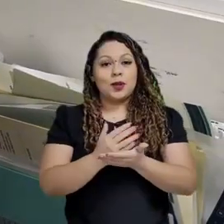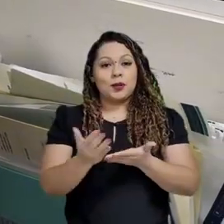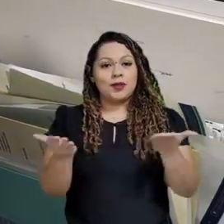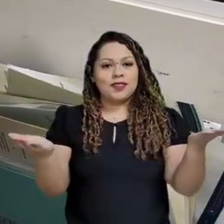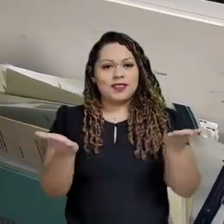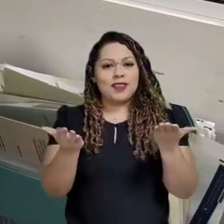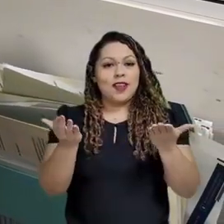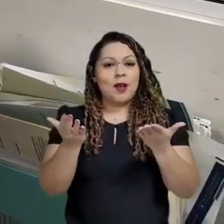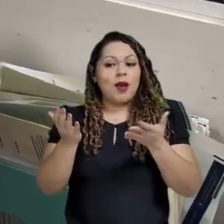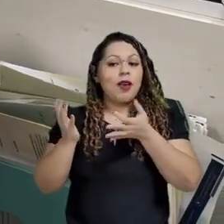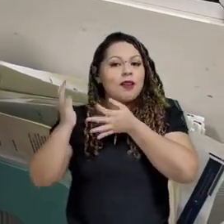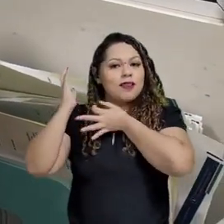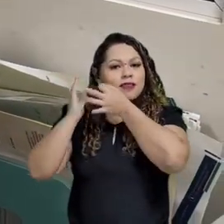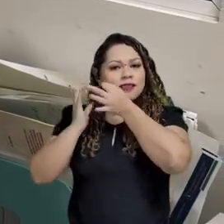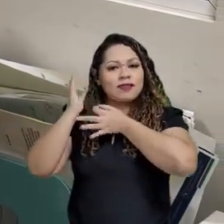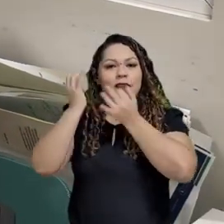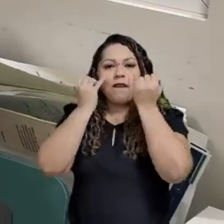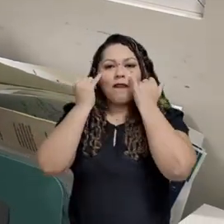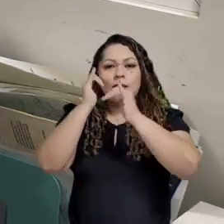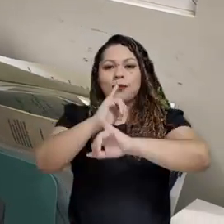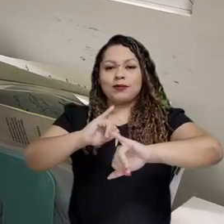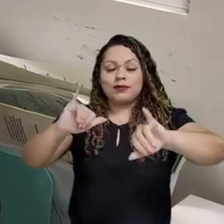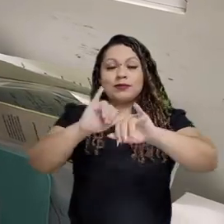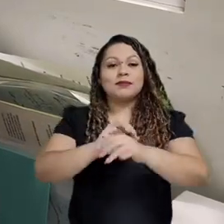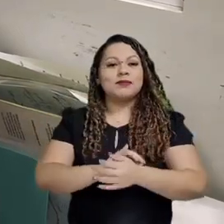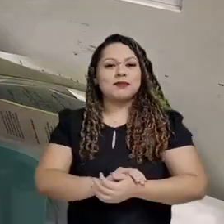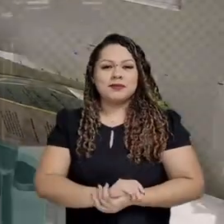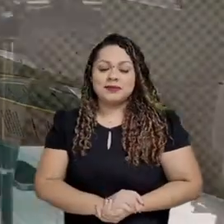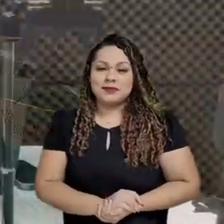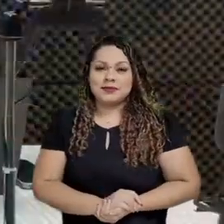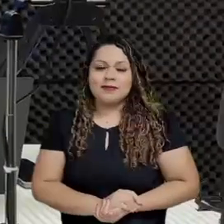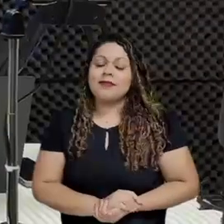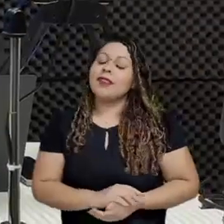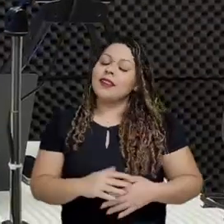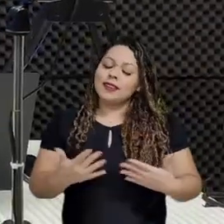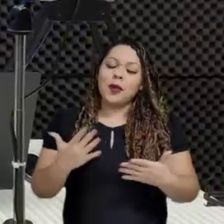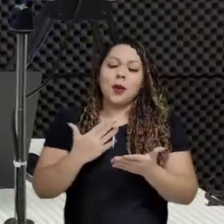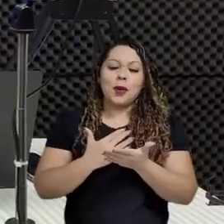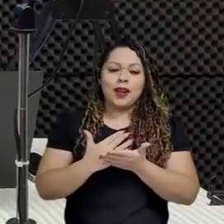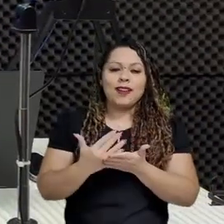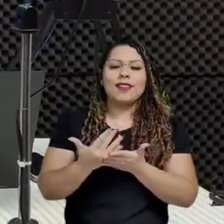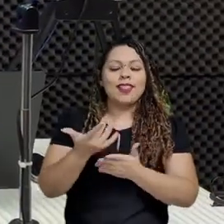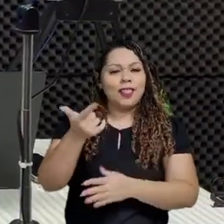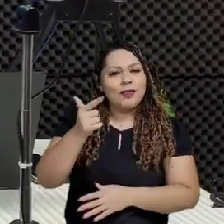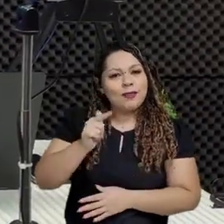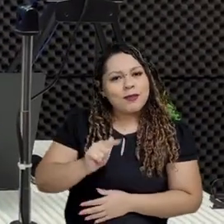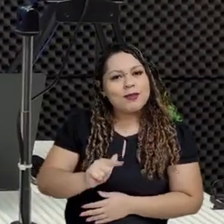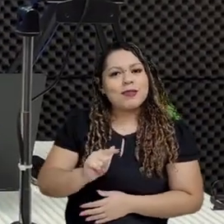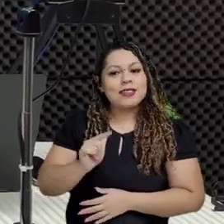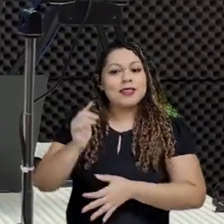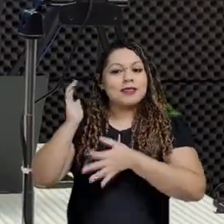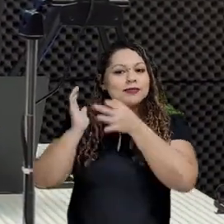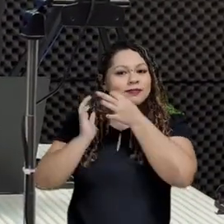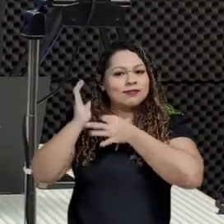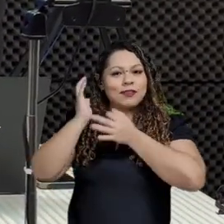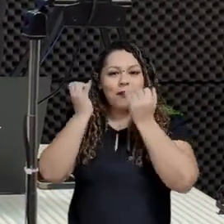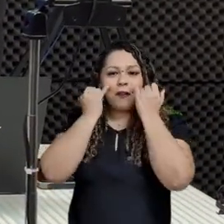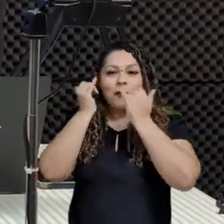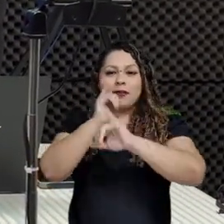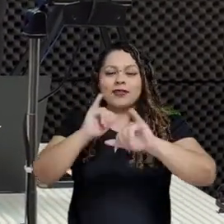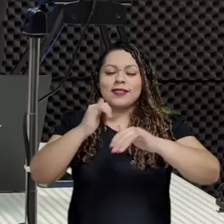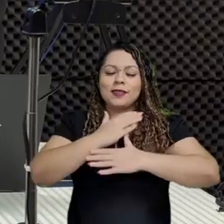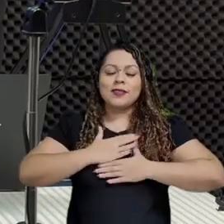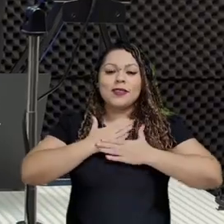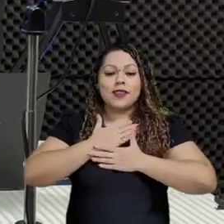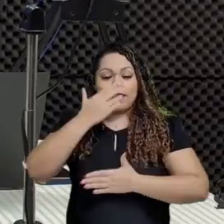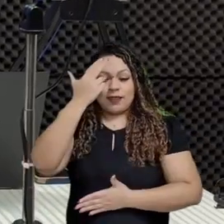Estamos entrando no ar. JudiciRádio Notícias. Muito bem, dando início agora a mais uma edição do JudiciRádio Notícias.